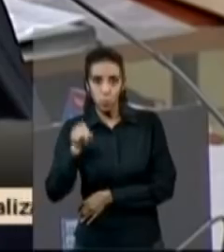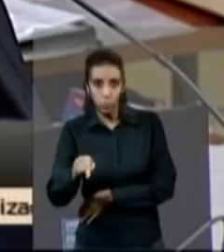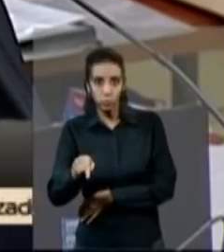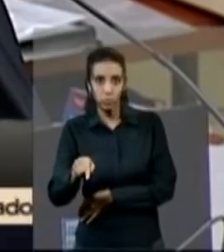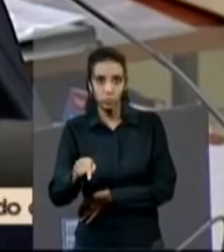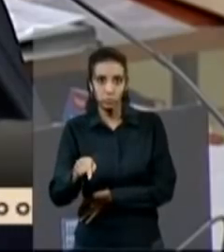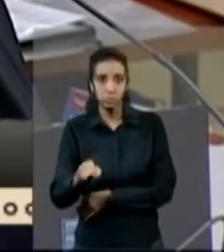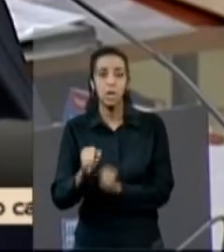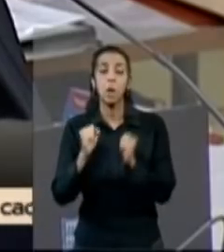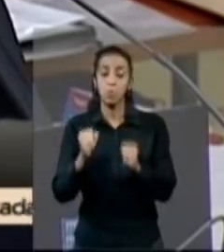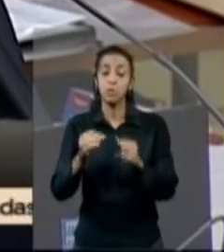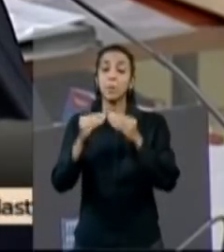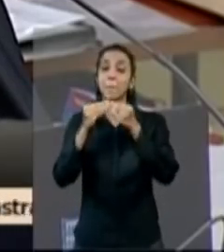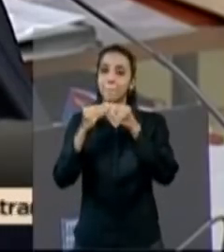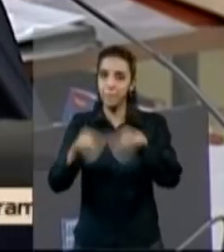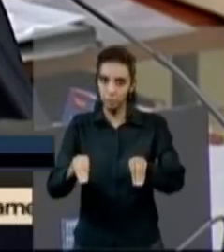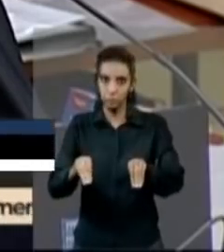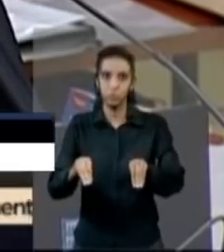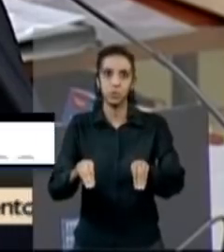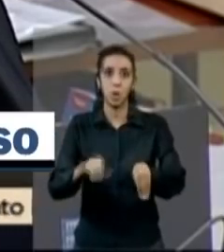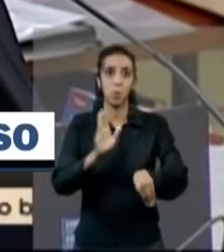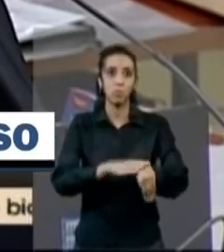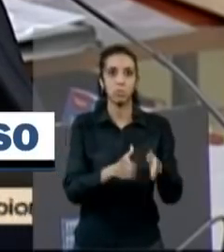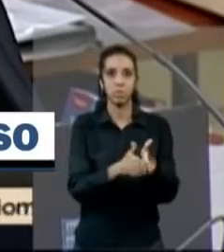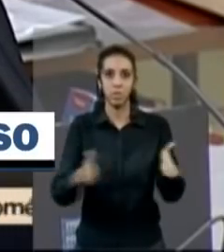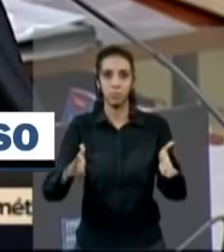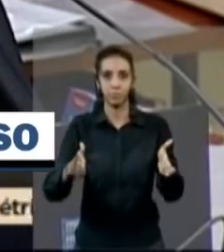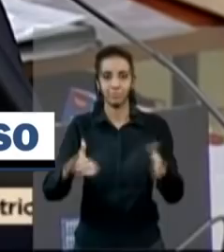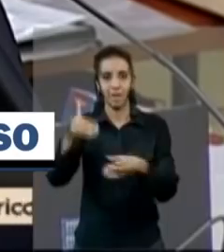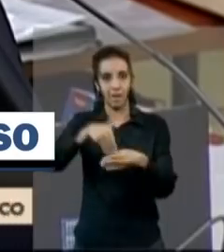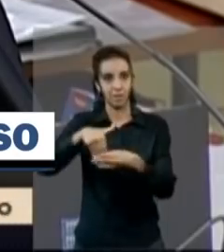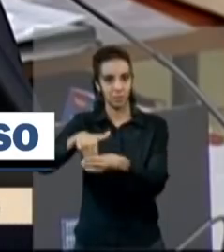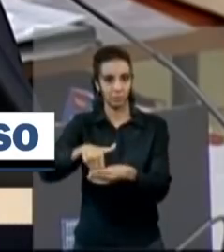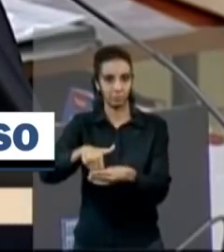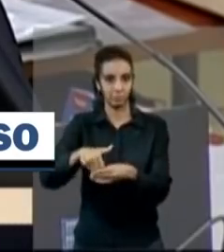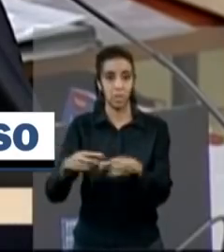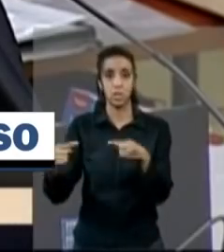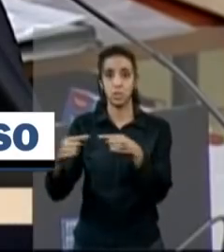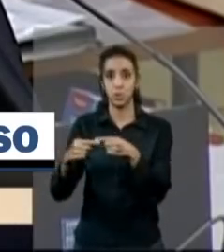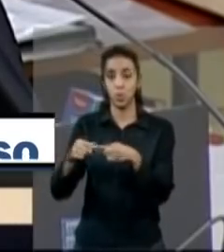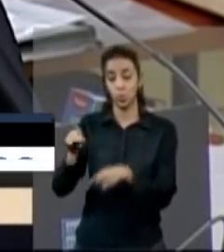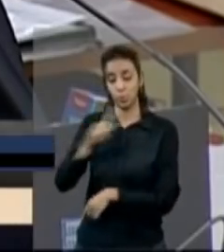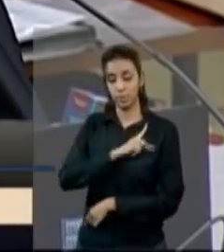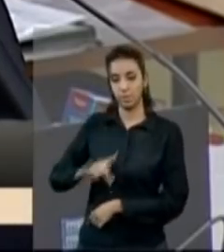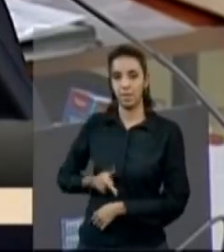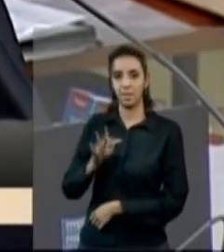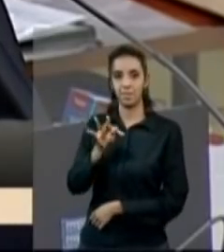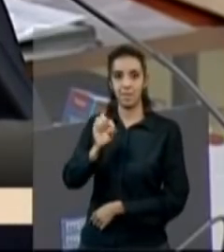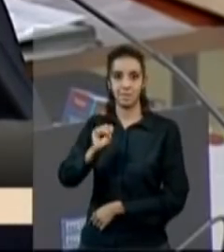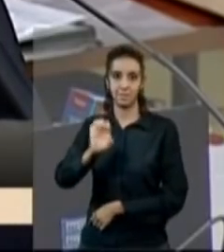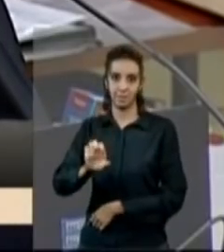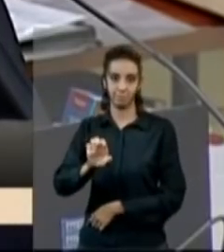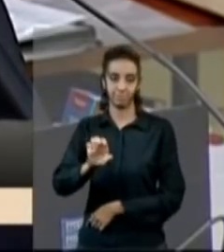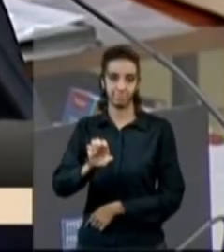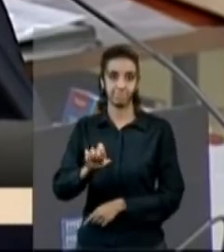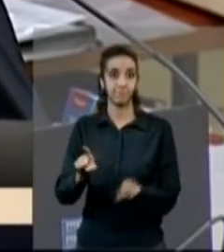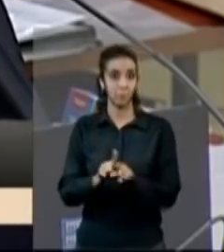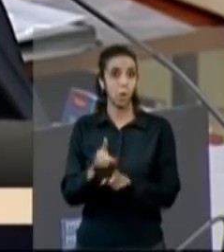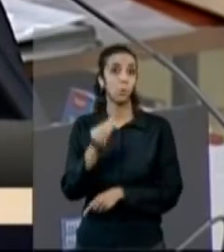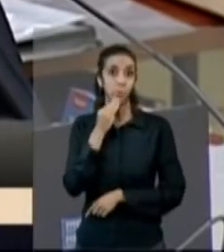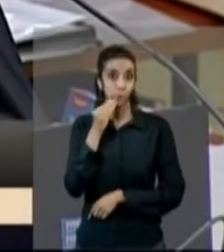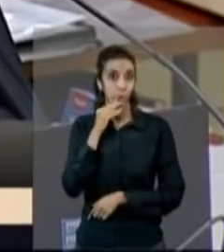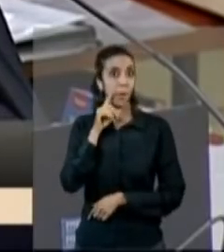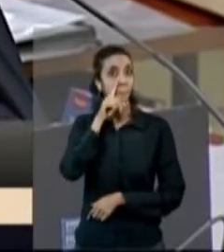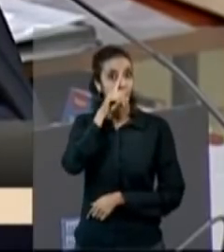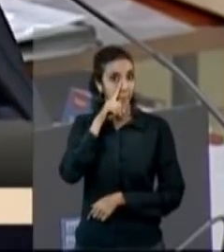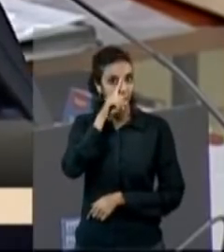ano. Comprometeria o calendário eleitoral, segundo informações da presidência do TSE, e colocaria em risco